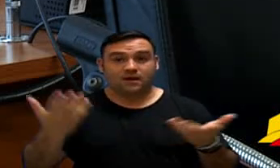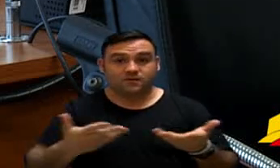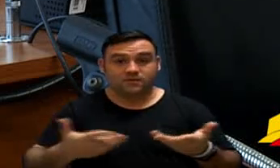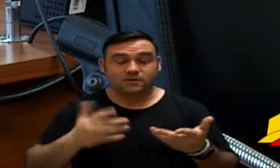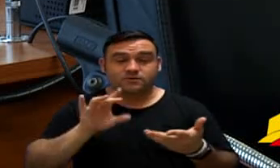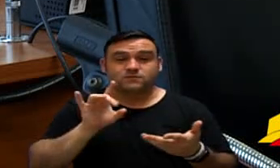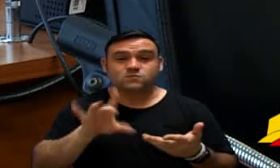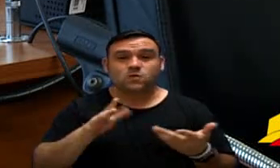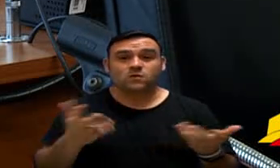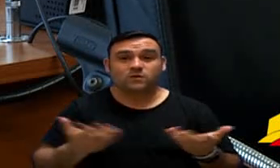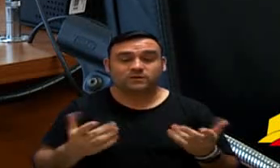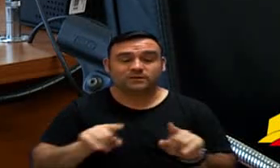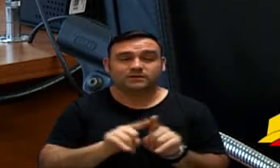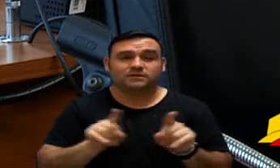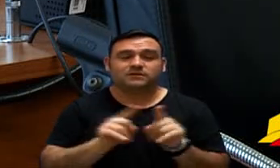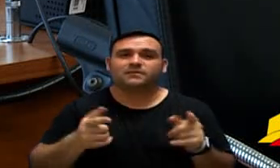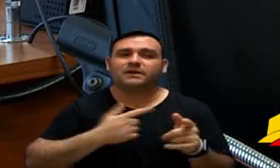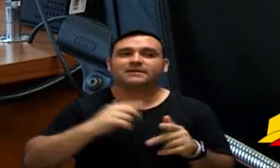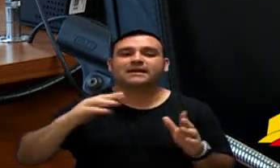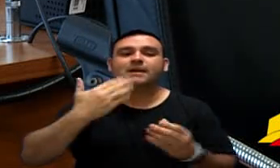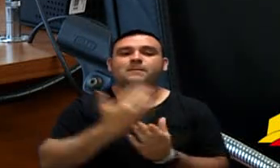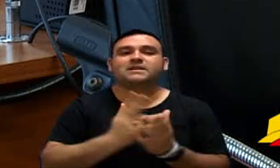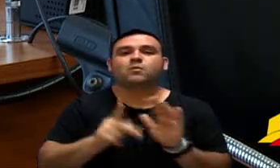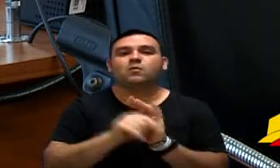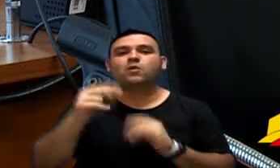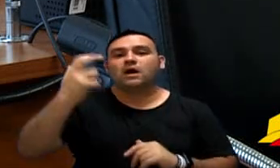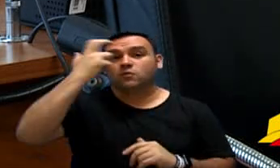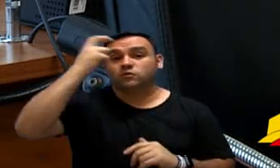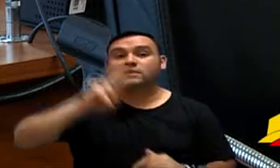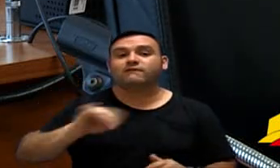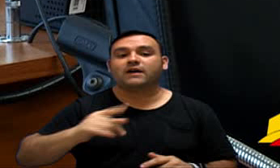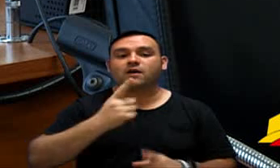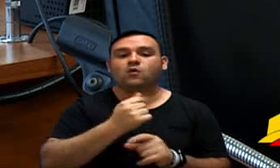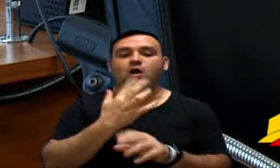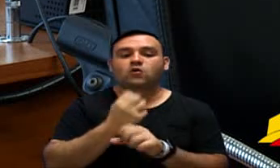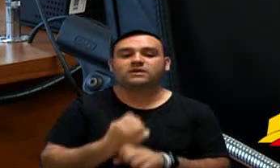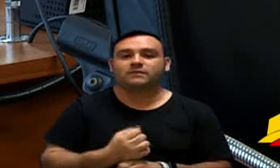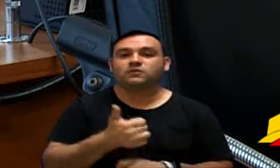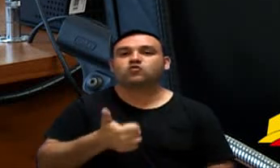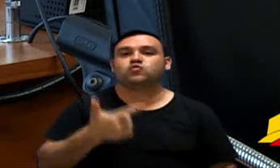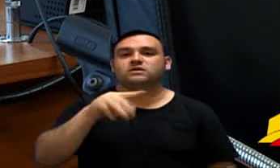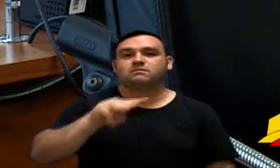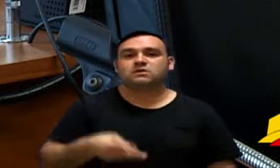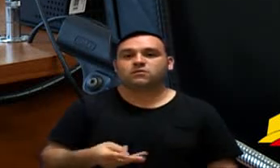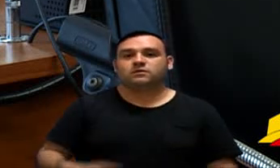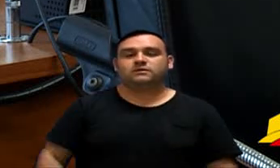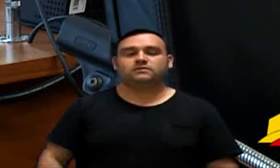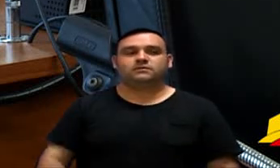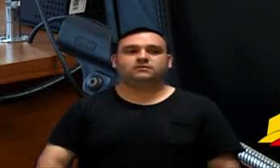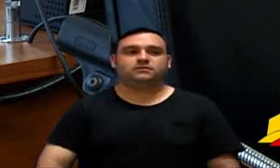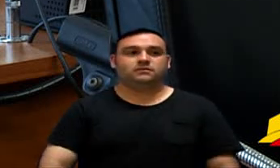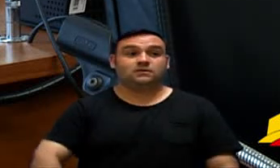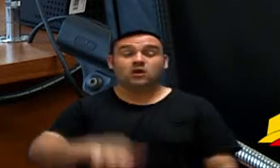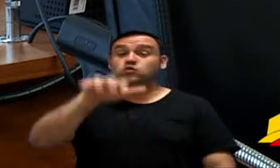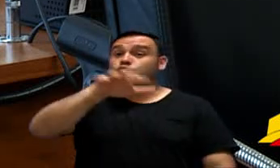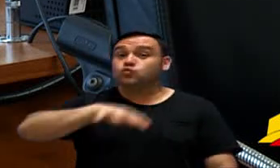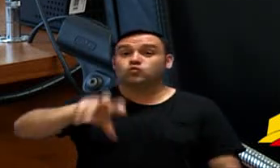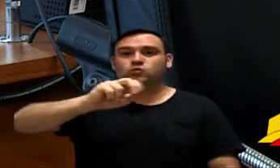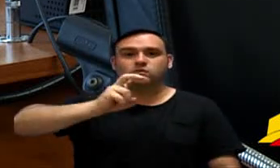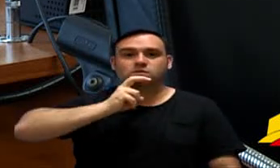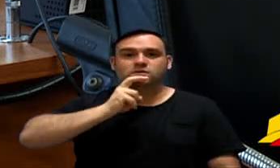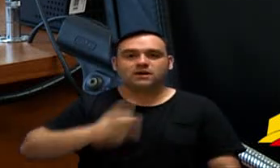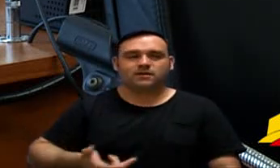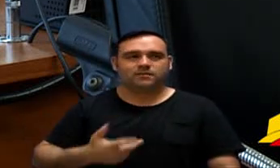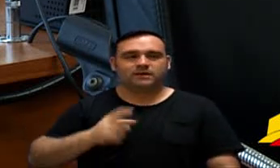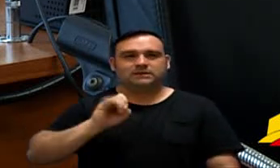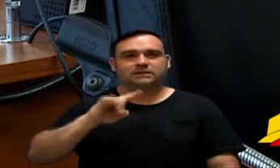né, só a pasta da cultura, ela vai ter um orçamento de 12 milhões de reais para a cidade toda.